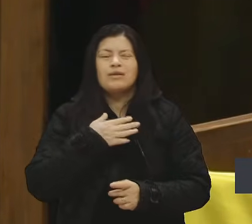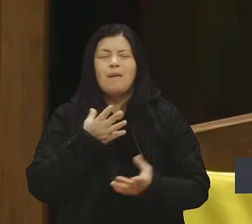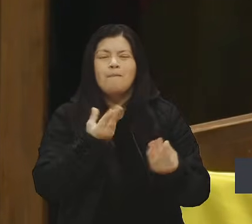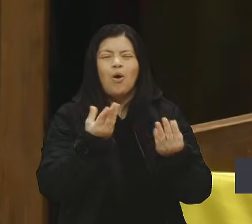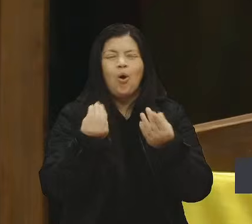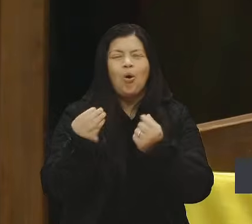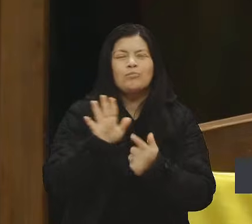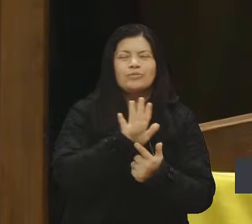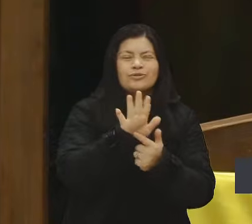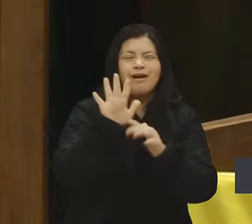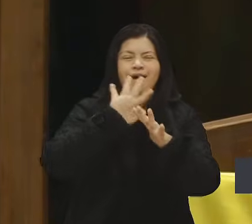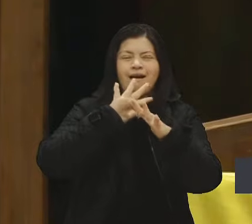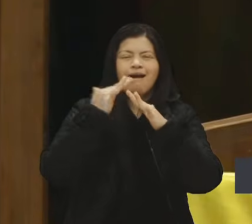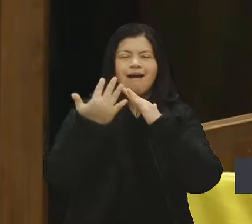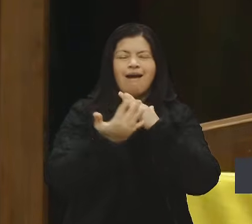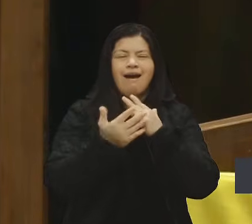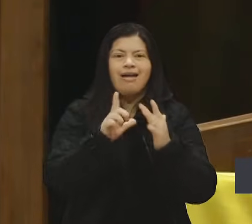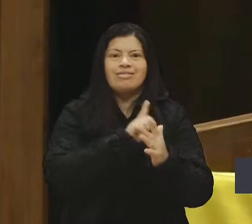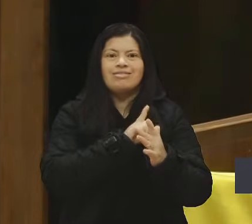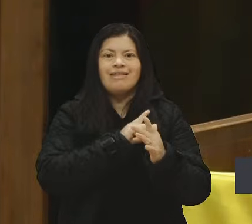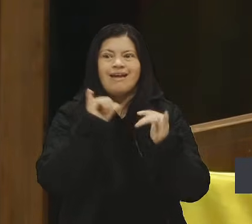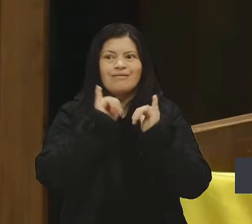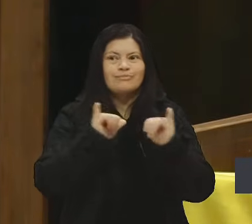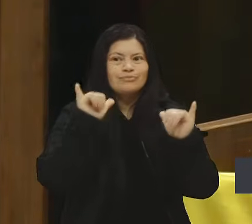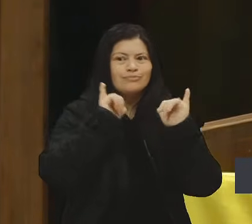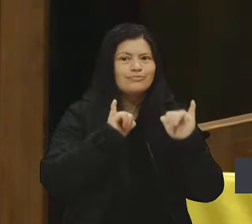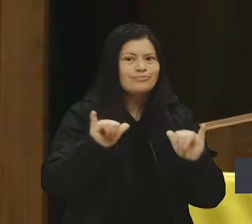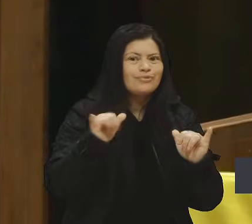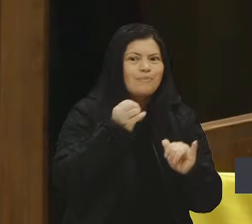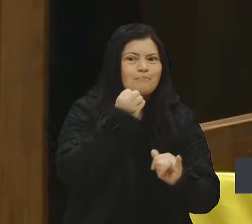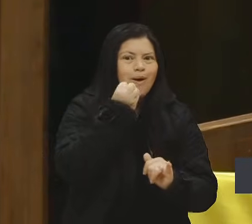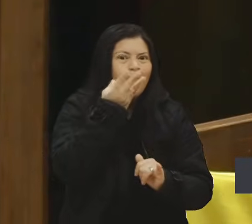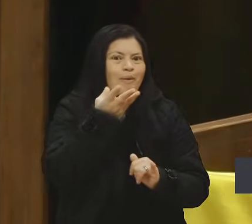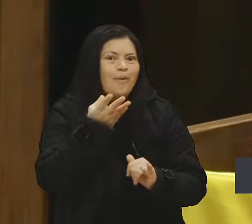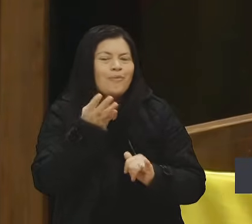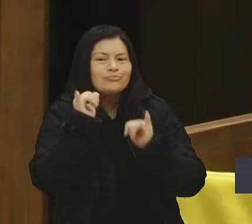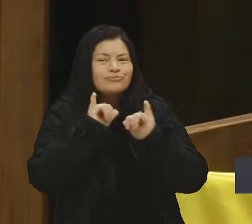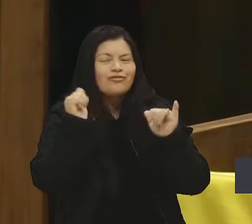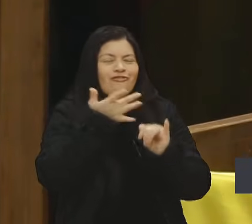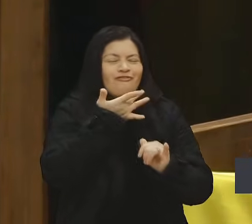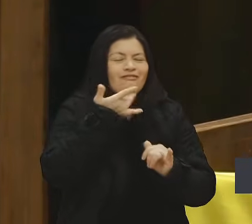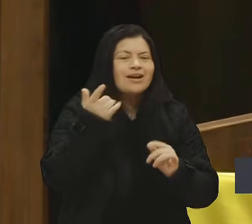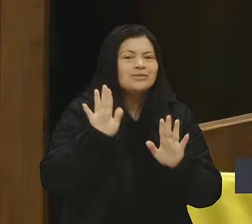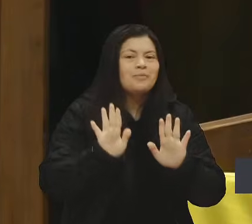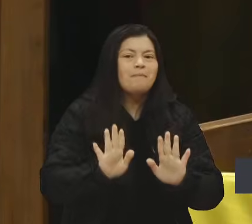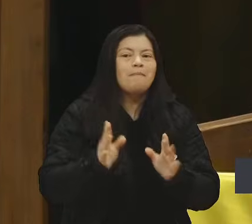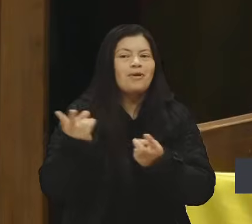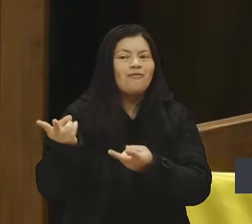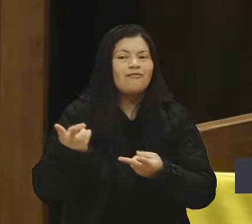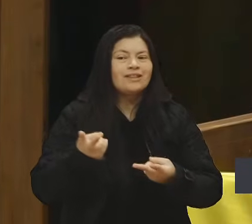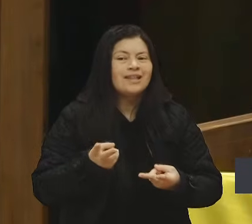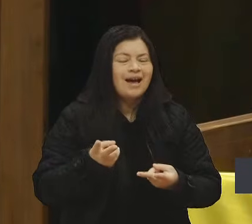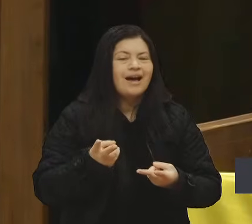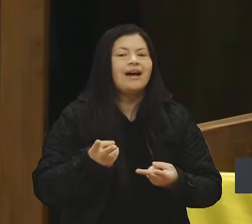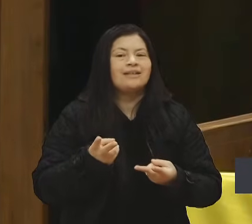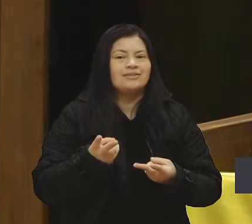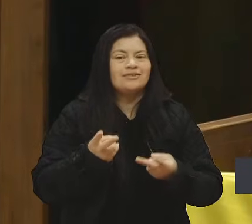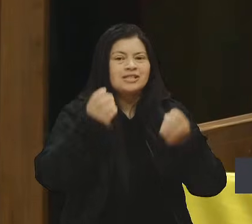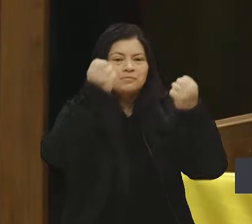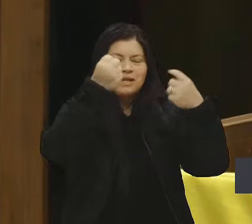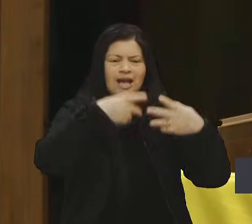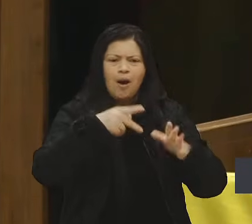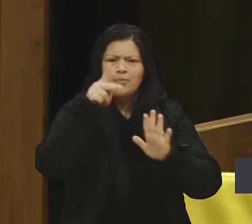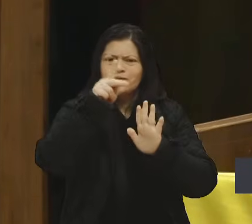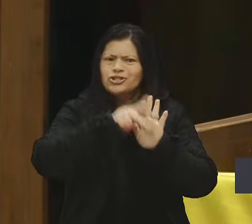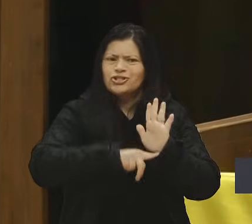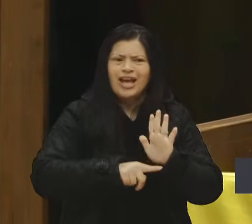redes. Quando ele tem alguma notícia boa para dar, ele aparece fácil. Mas quando é convidado para explicar um projeto